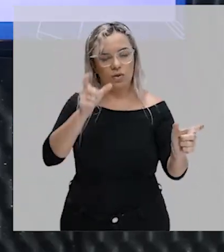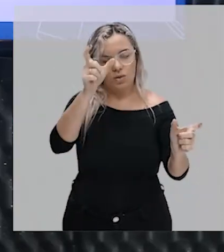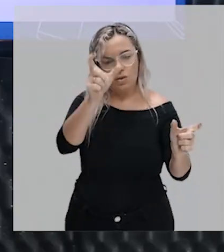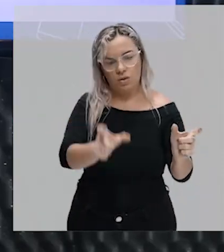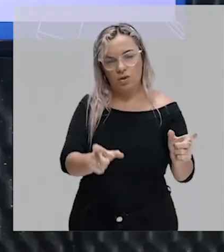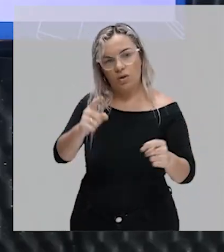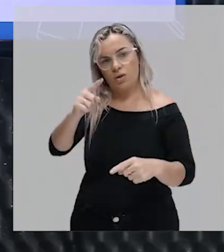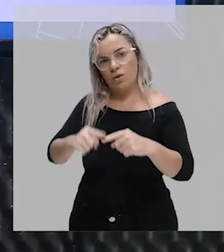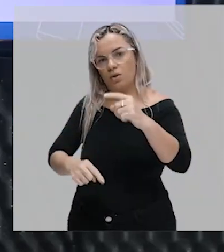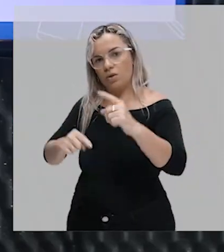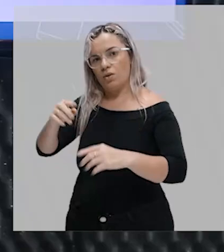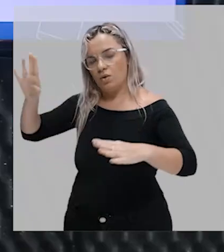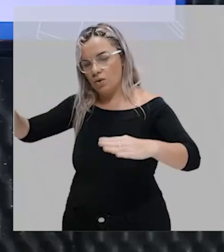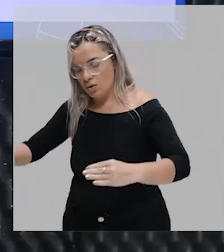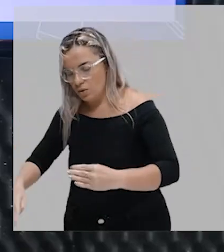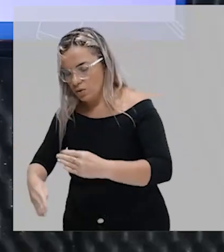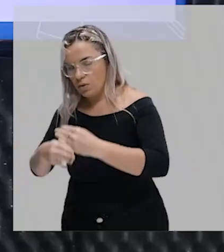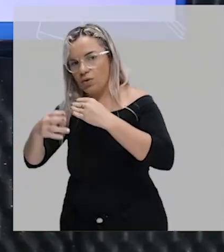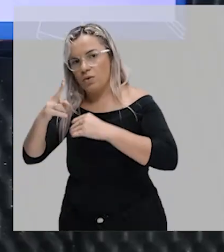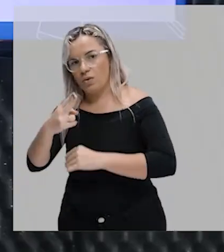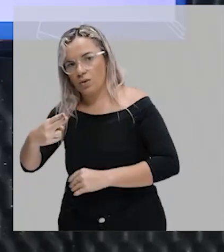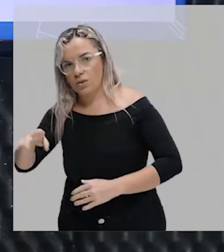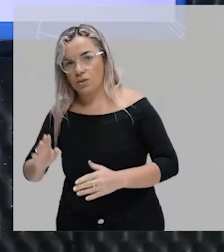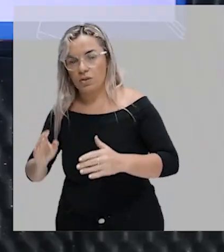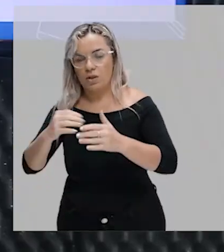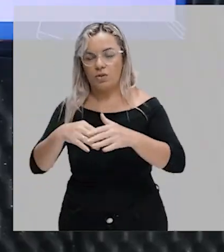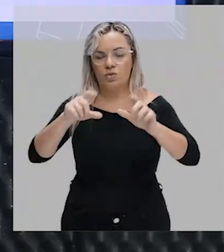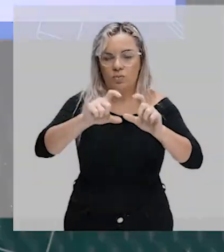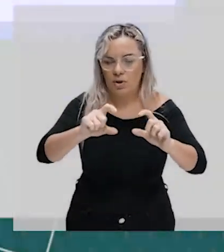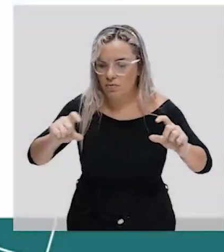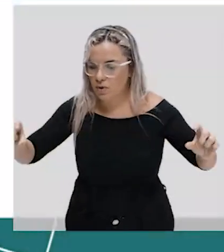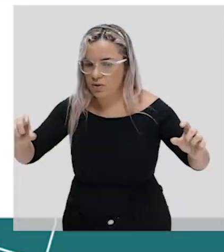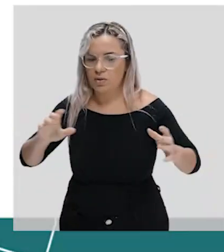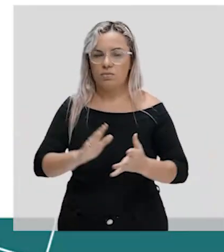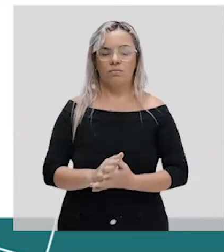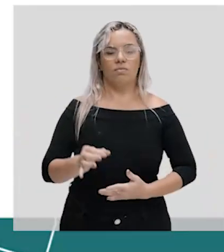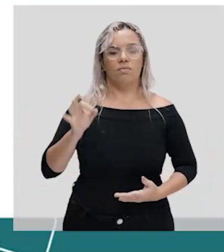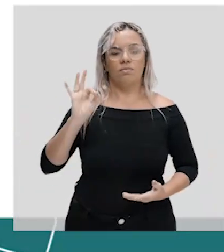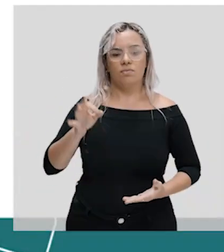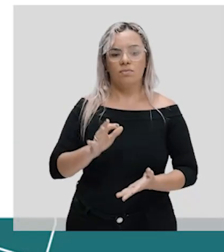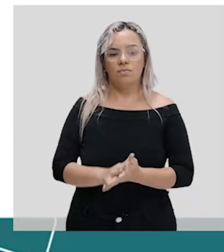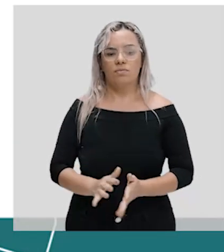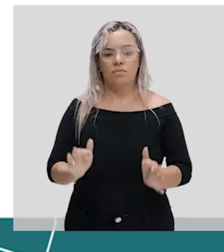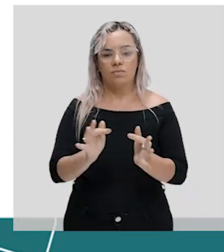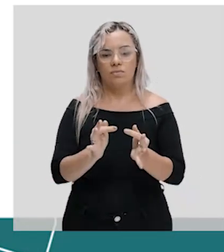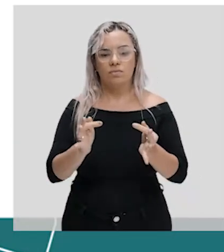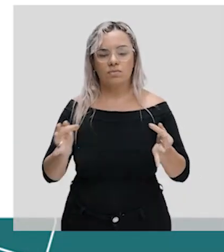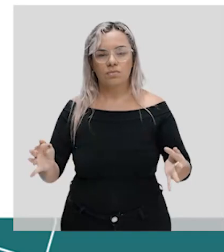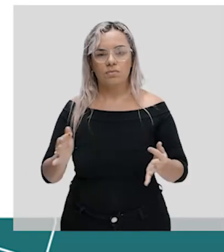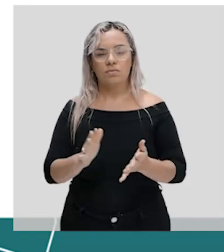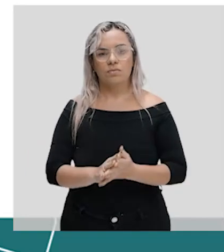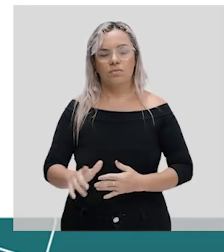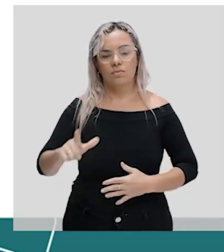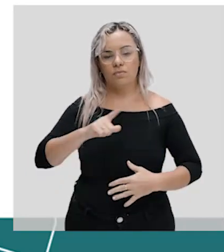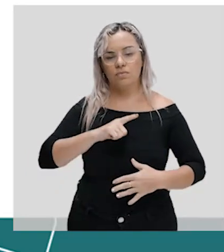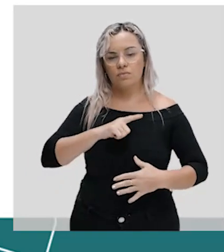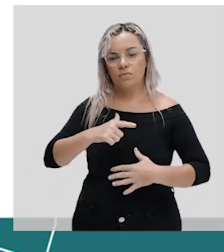complemento nominal, enfim, dentro de uma sentença, tá certo? É a sintaxe que vai